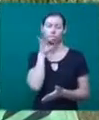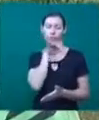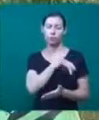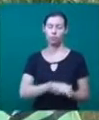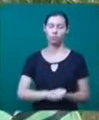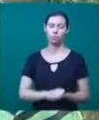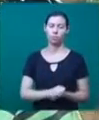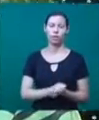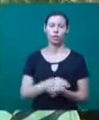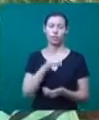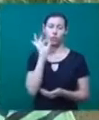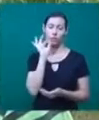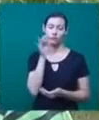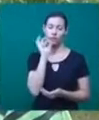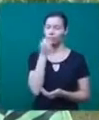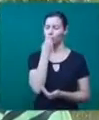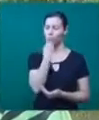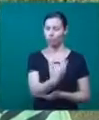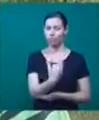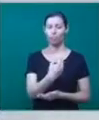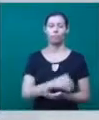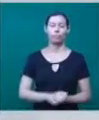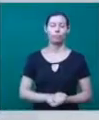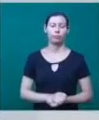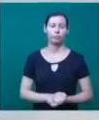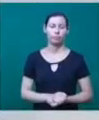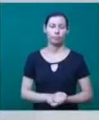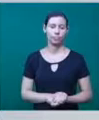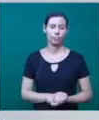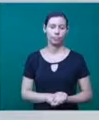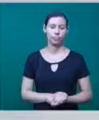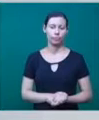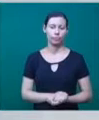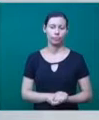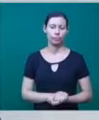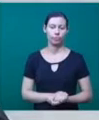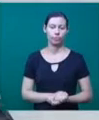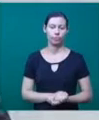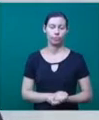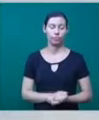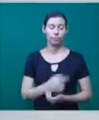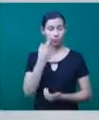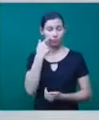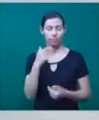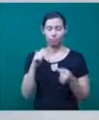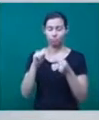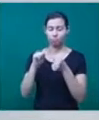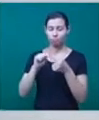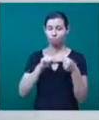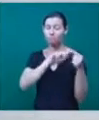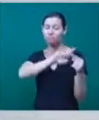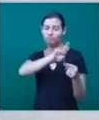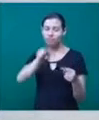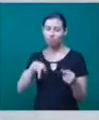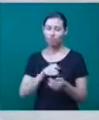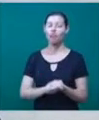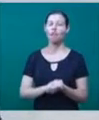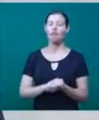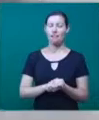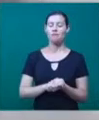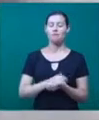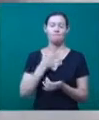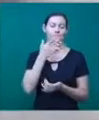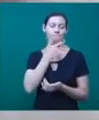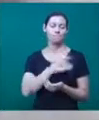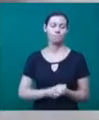Você com um cafezinho bom, é maravilhoso. E vendo ainda essas combinações aí com pão de queijo, fica ainda mais irresistível, não é